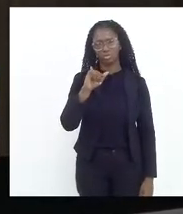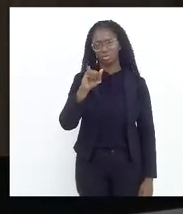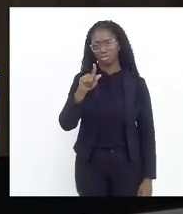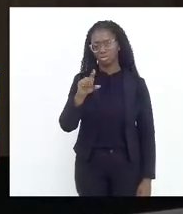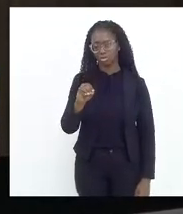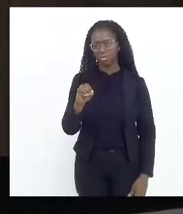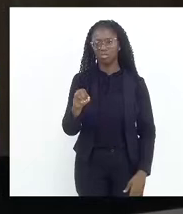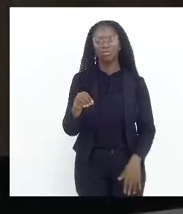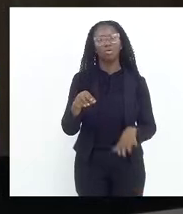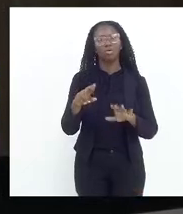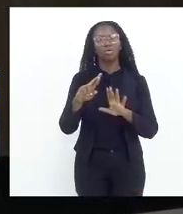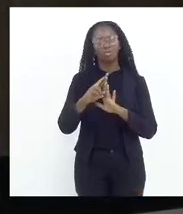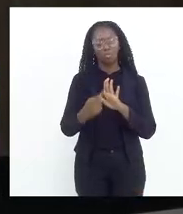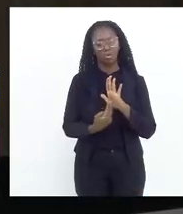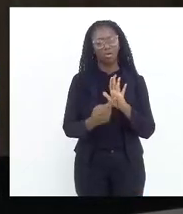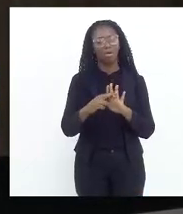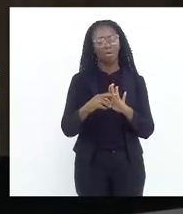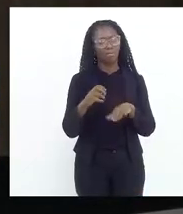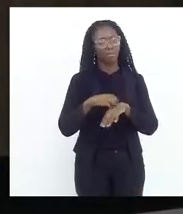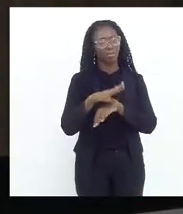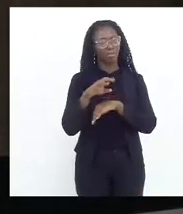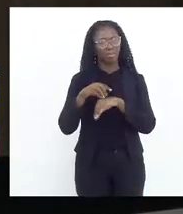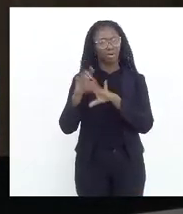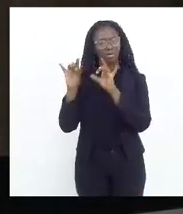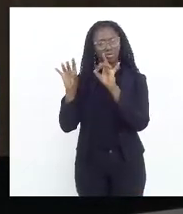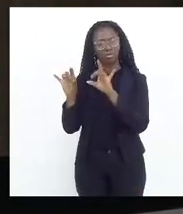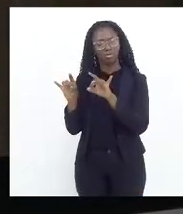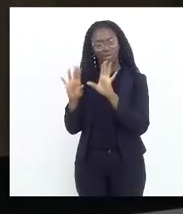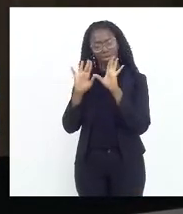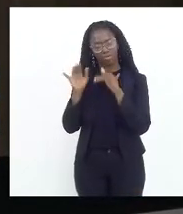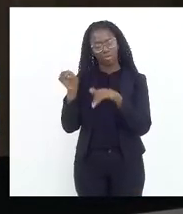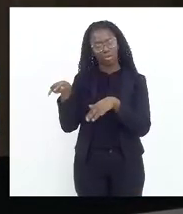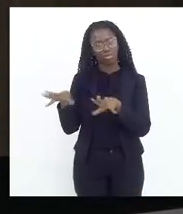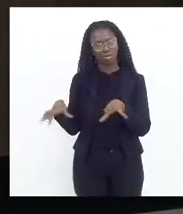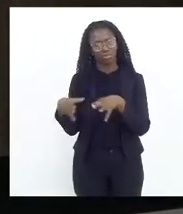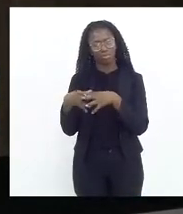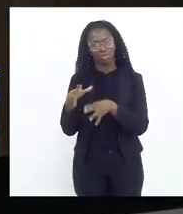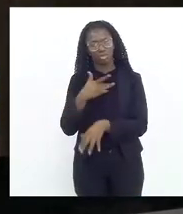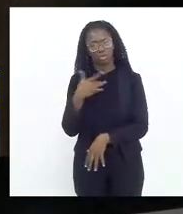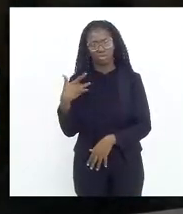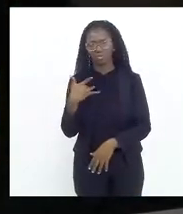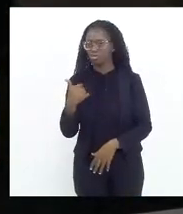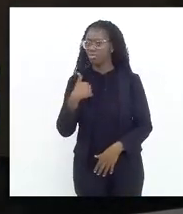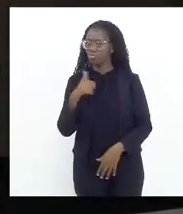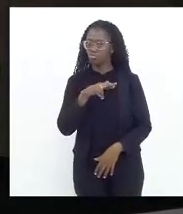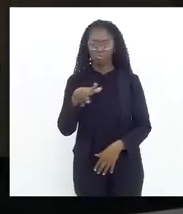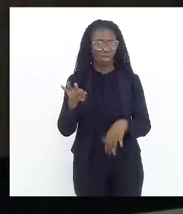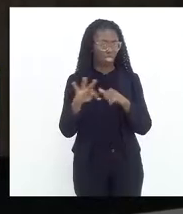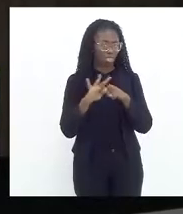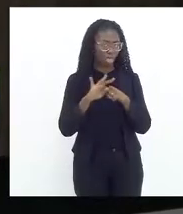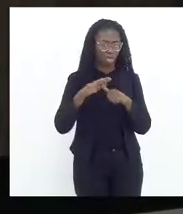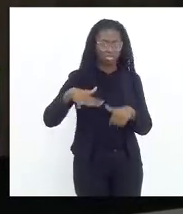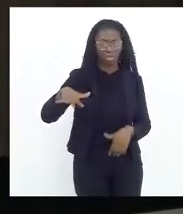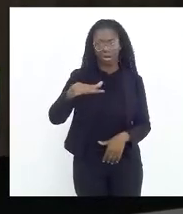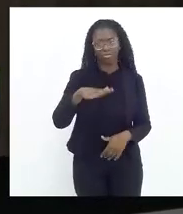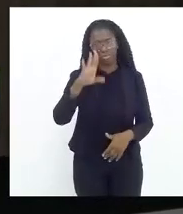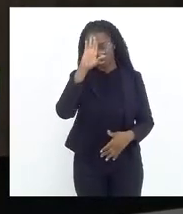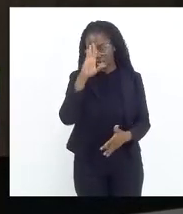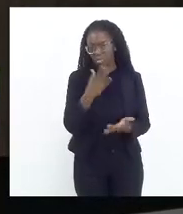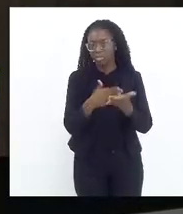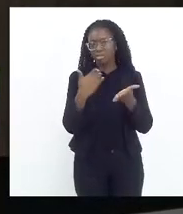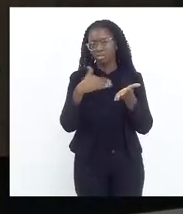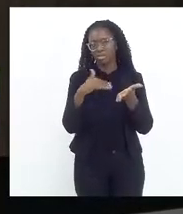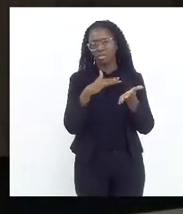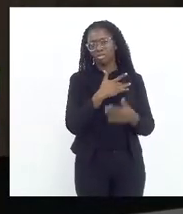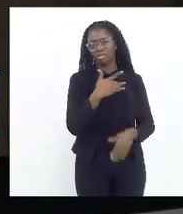encaminhadas especificamente pela área da saúde. Eu não sou o técnico da área e creio que a Secretaria de Saúde tinha